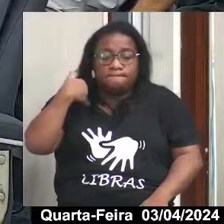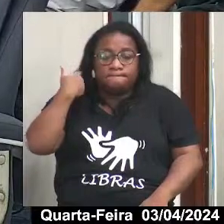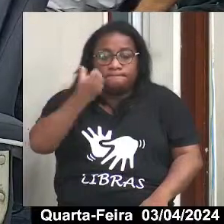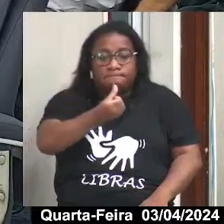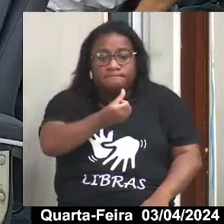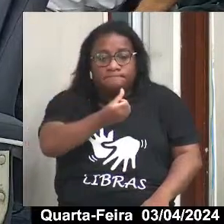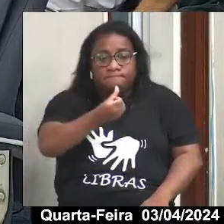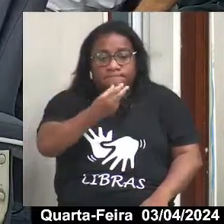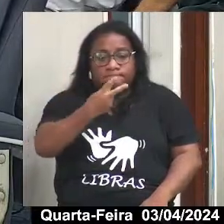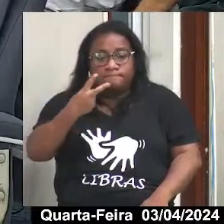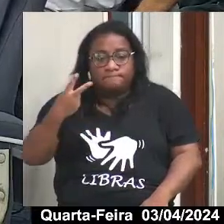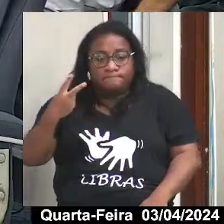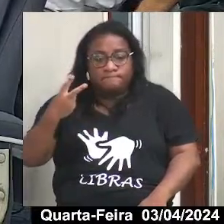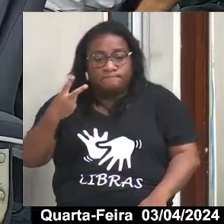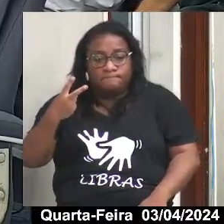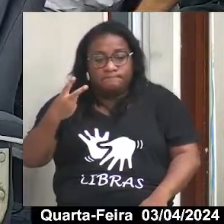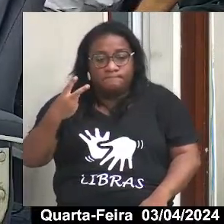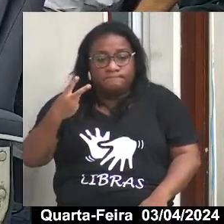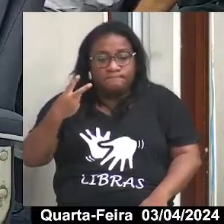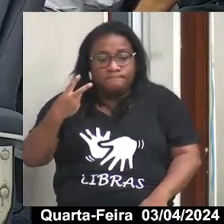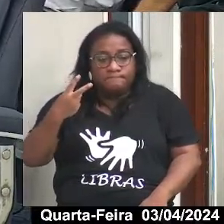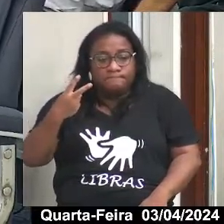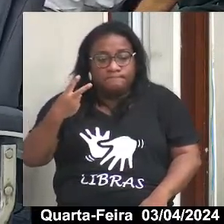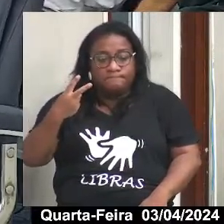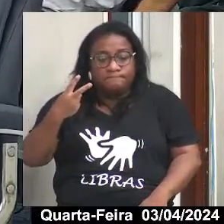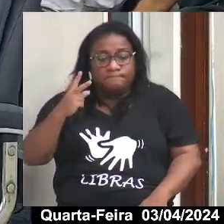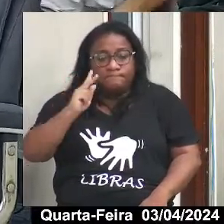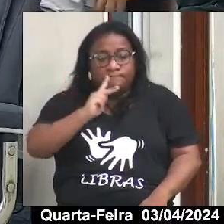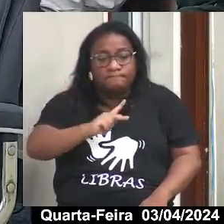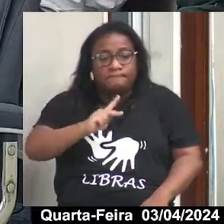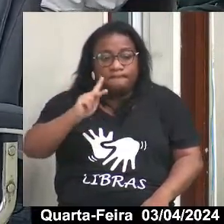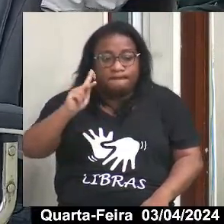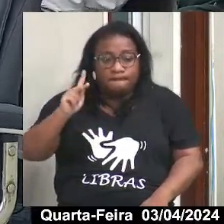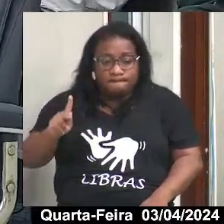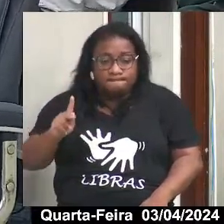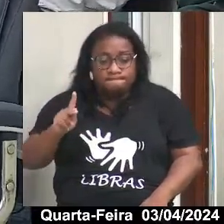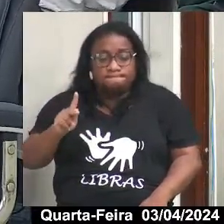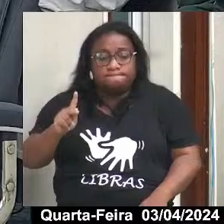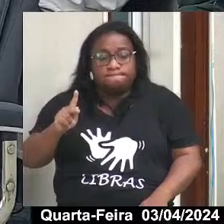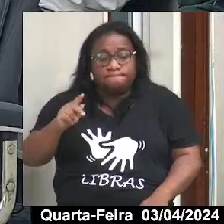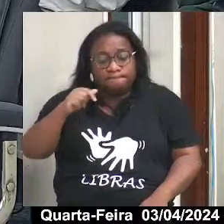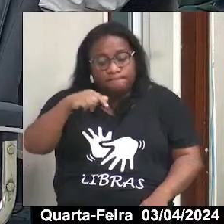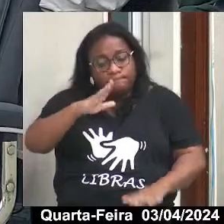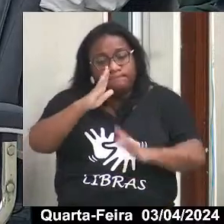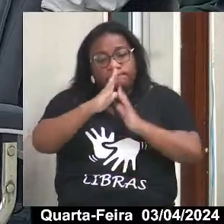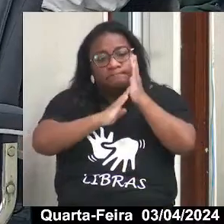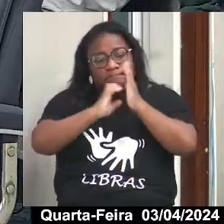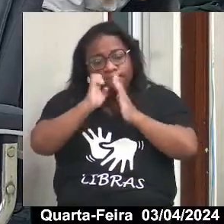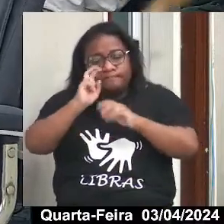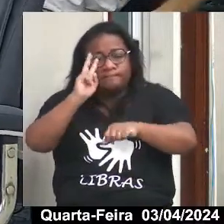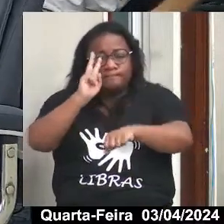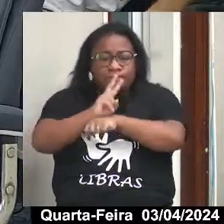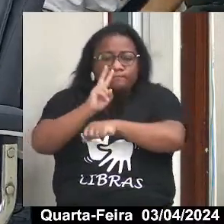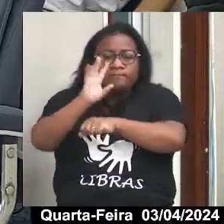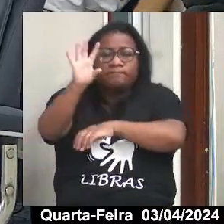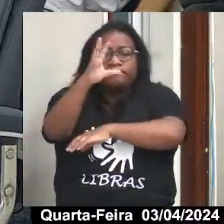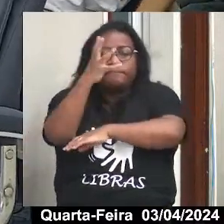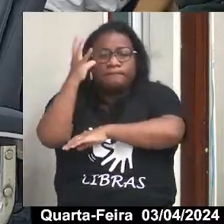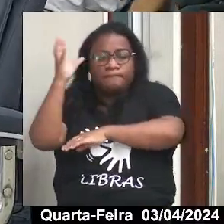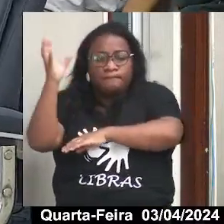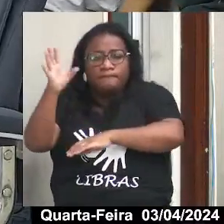62 anos, que ela professora aqui da nossa cidade,